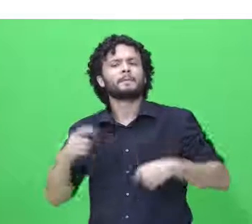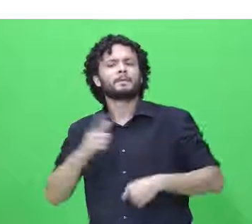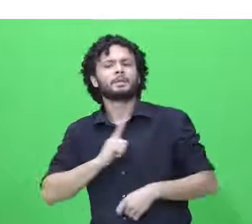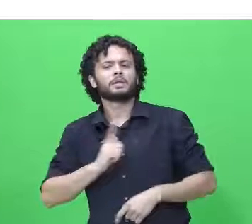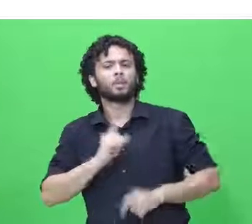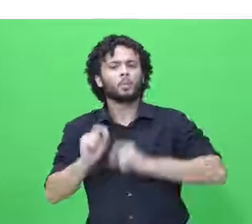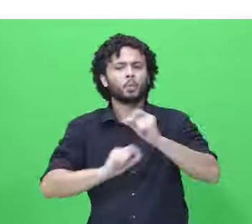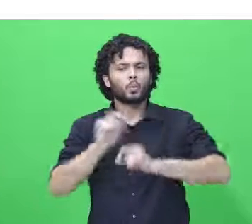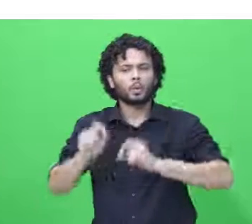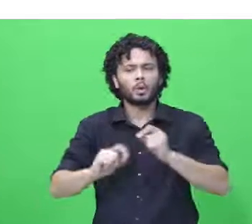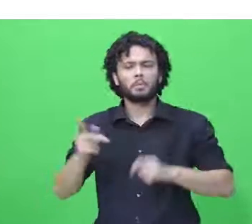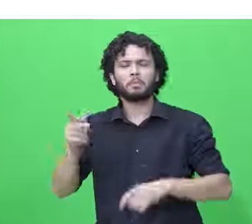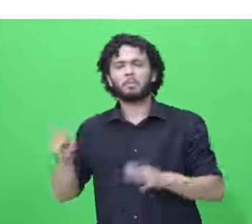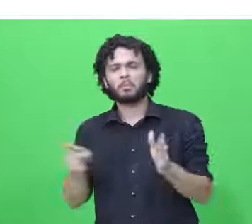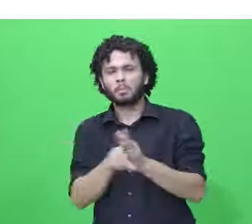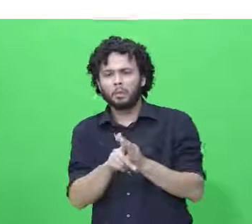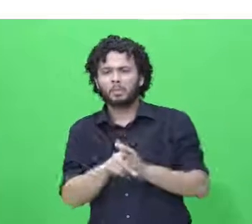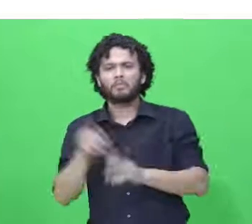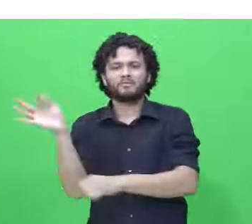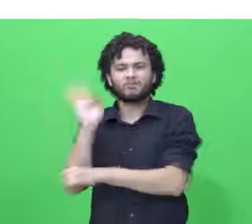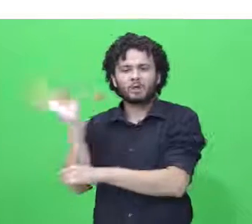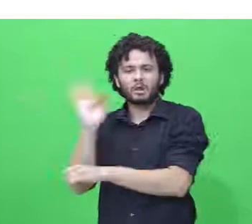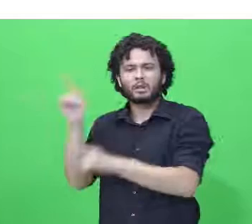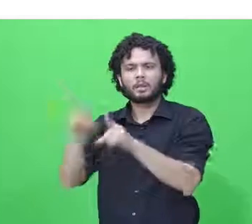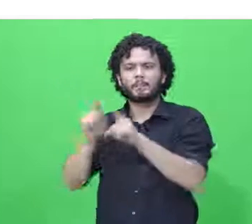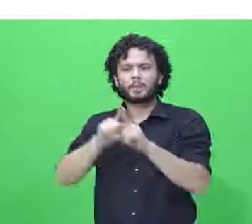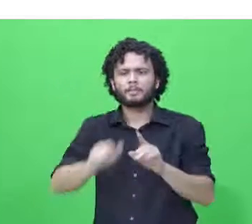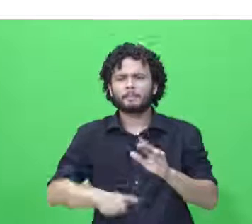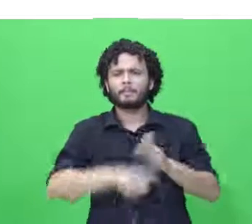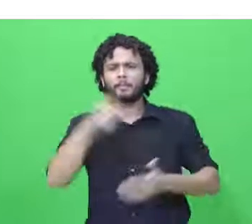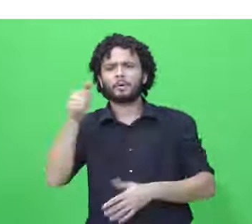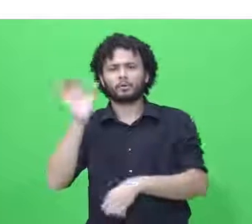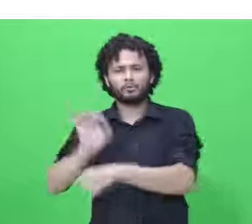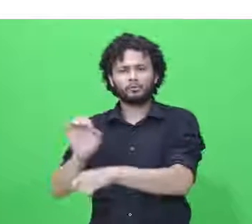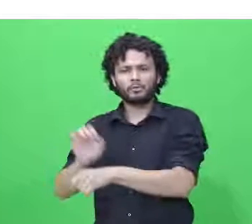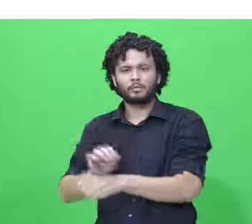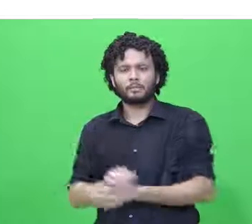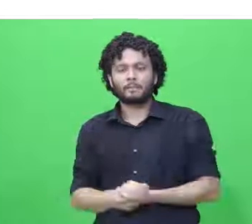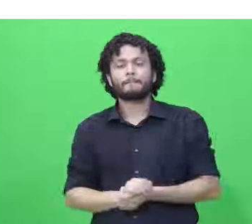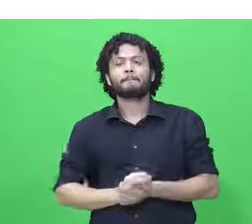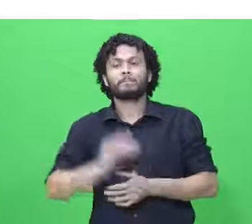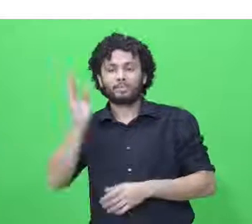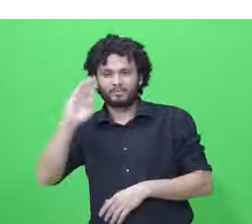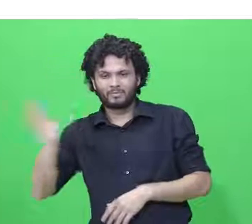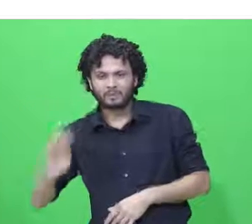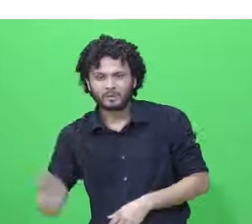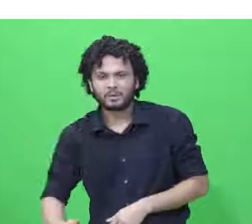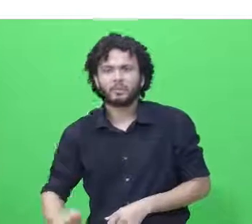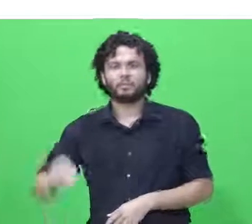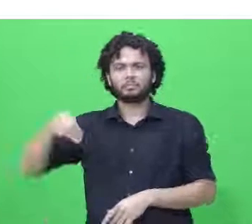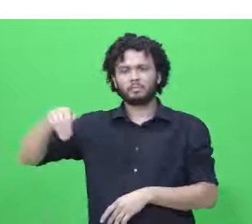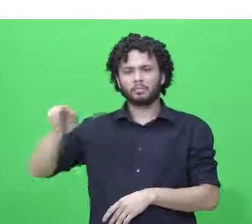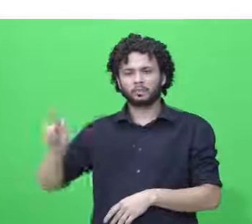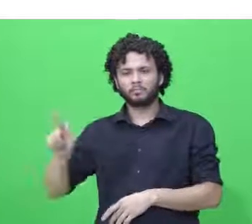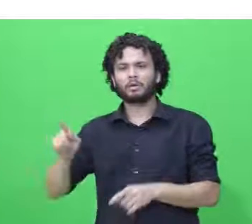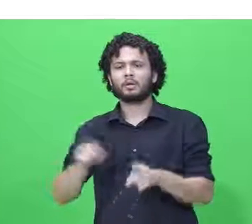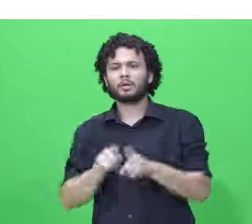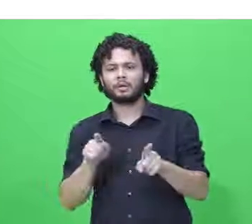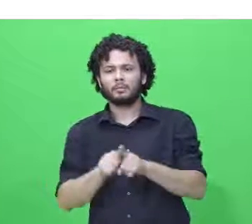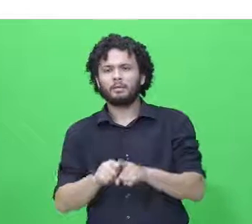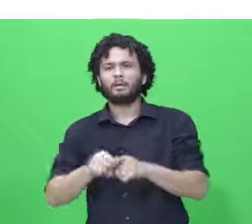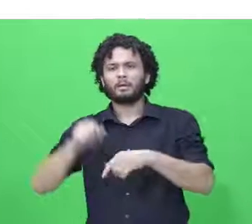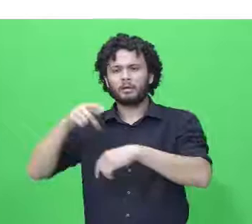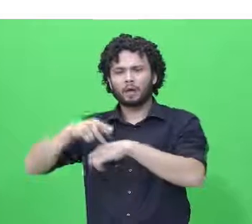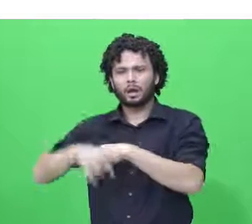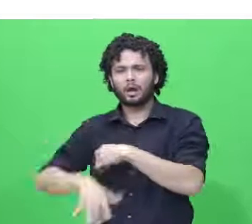um caráter federalista, né, e a autonomia, então, dos estados. Nacionalizou minas, jazidas e quedas